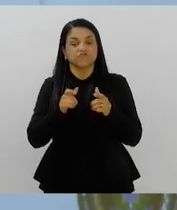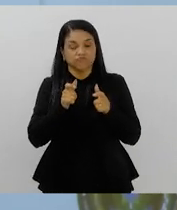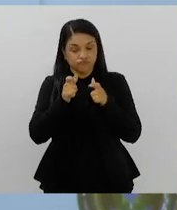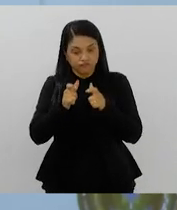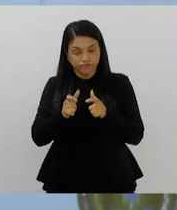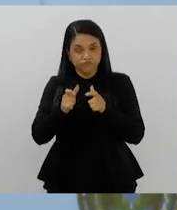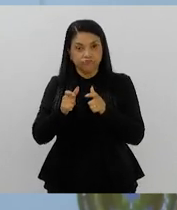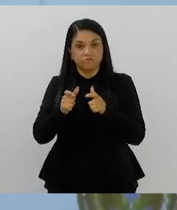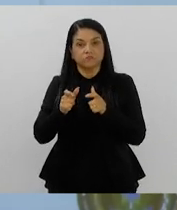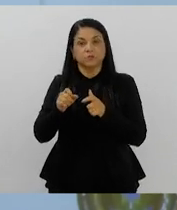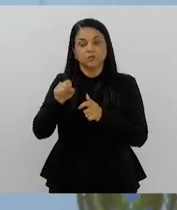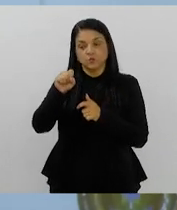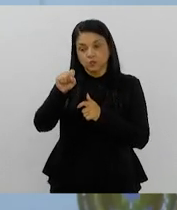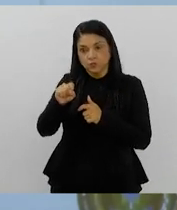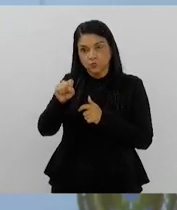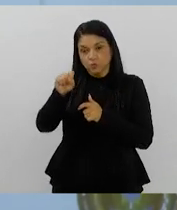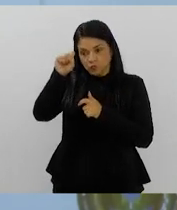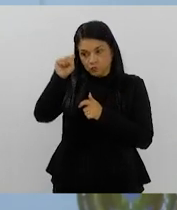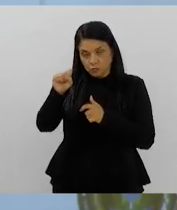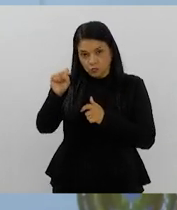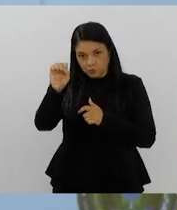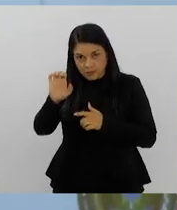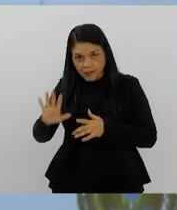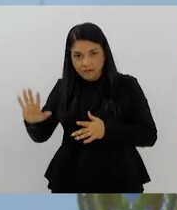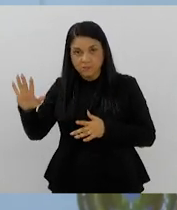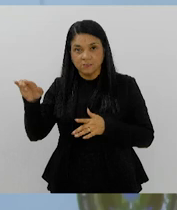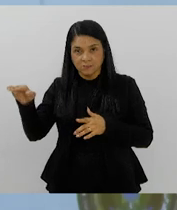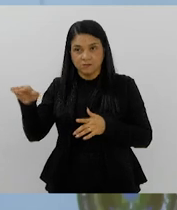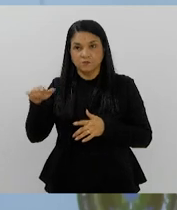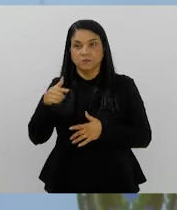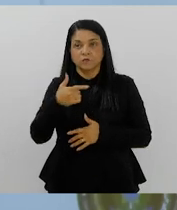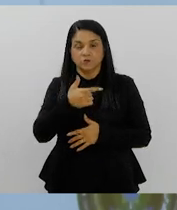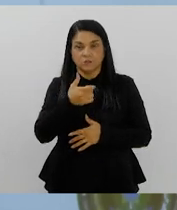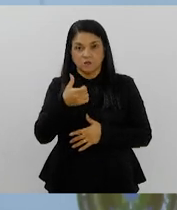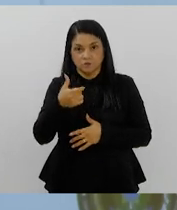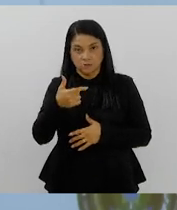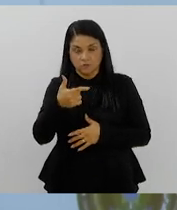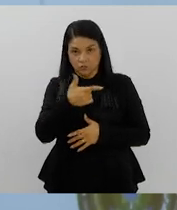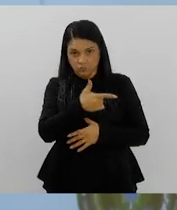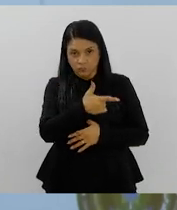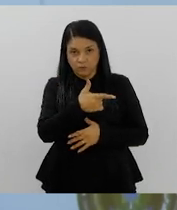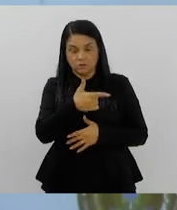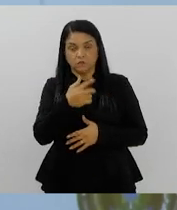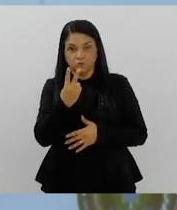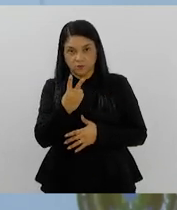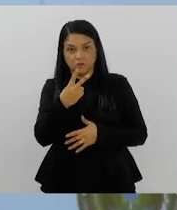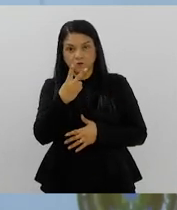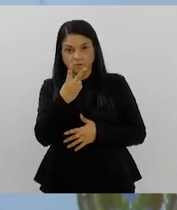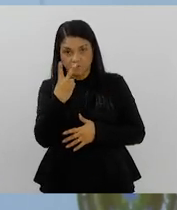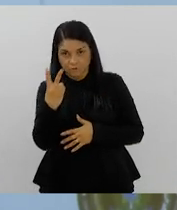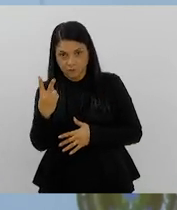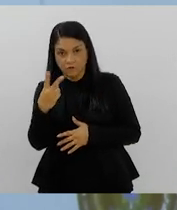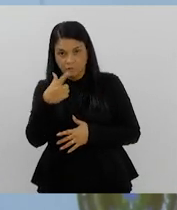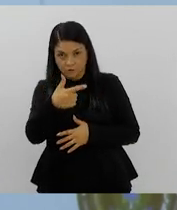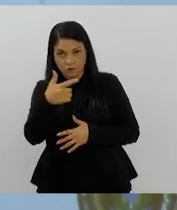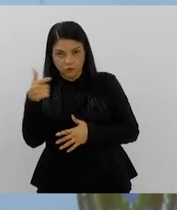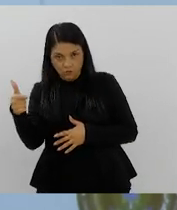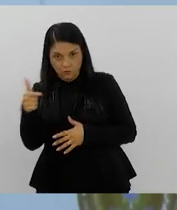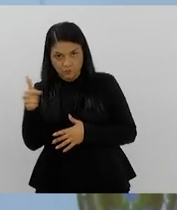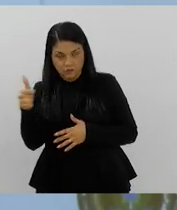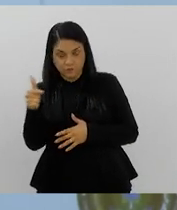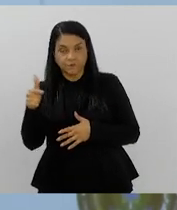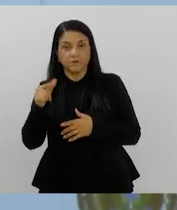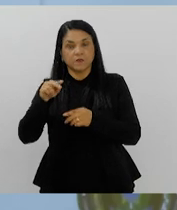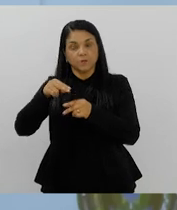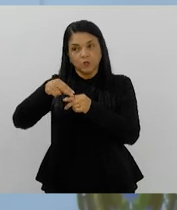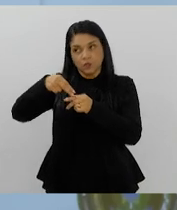sudeste, 222, seguido da região nordeste, após